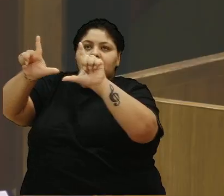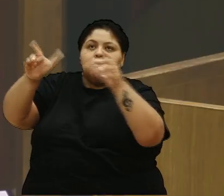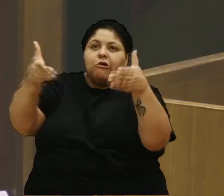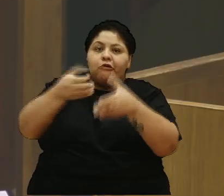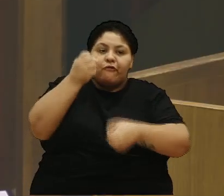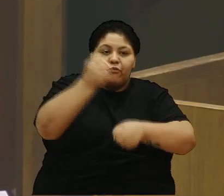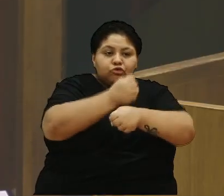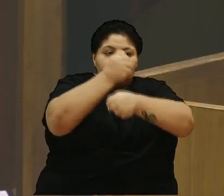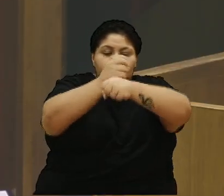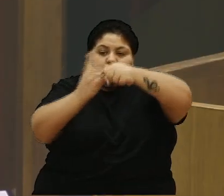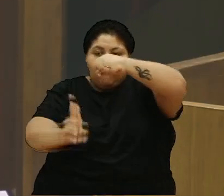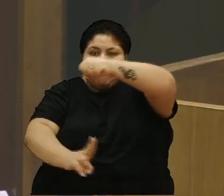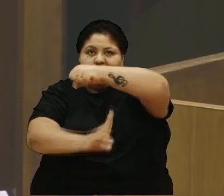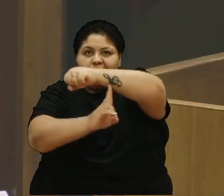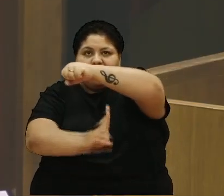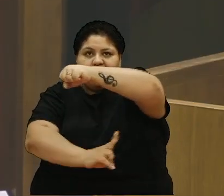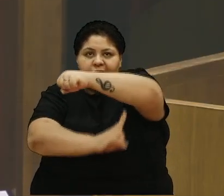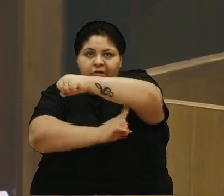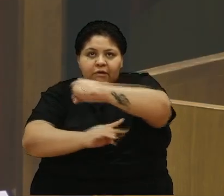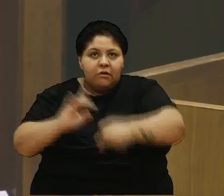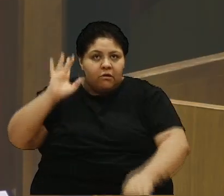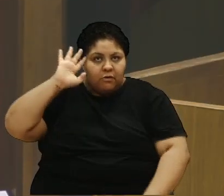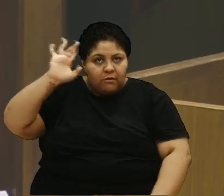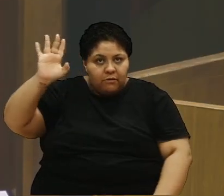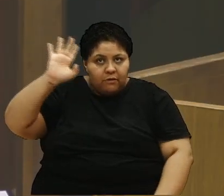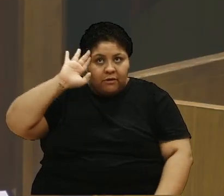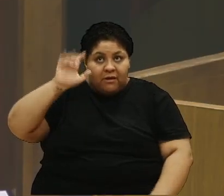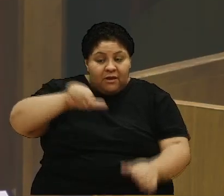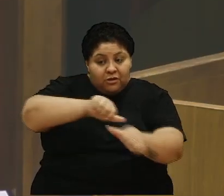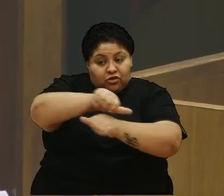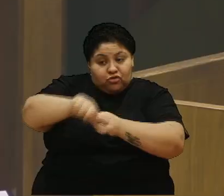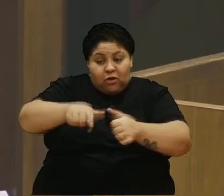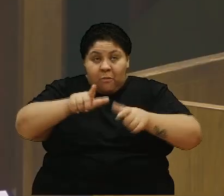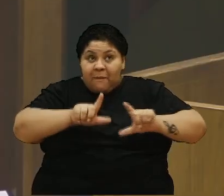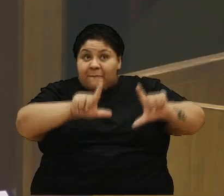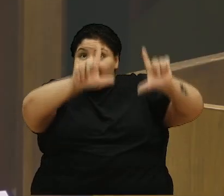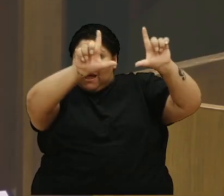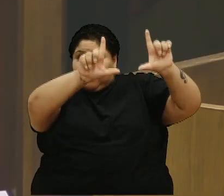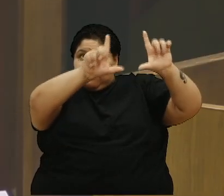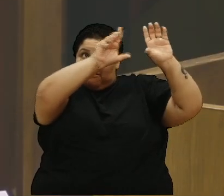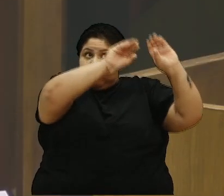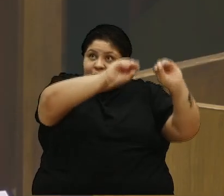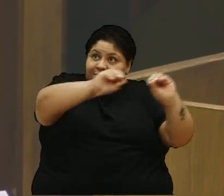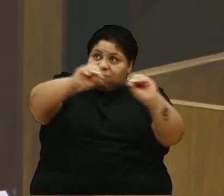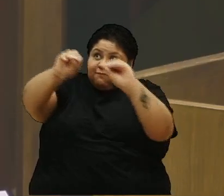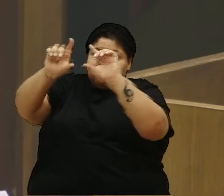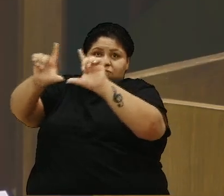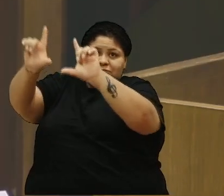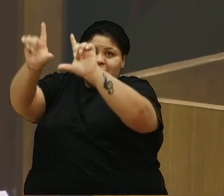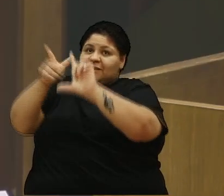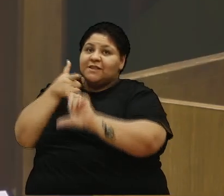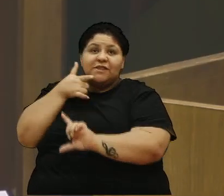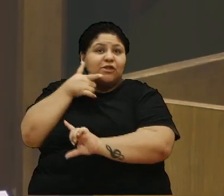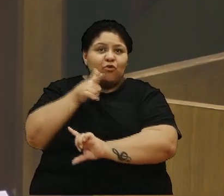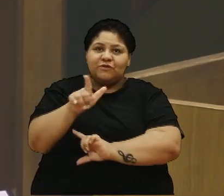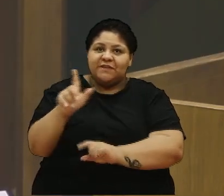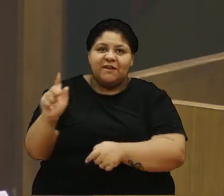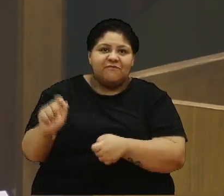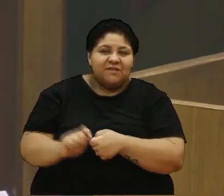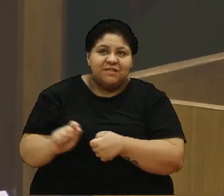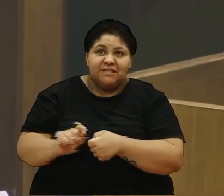construir um viaduto. Se imagina, se trocar uma placa de lugar não consegue ser